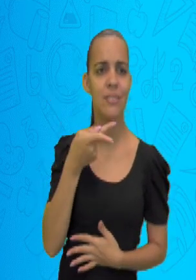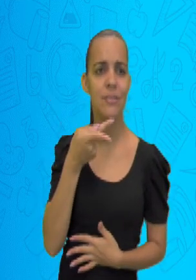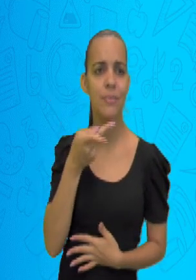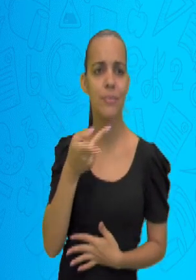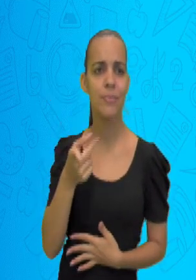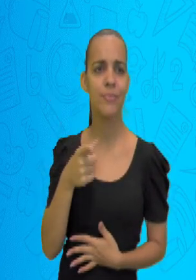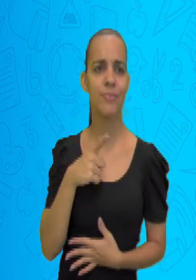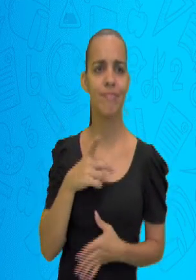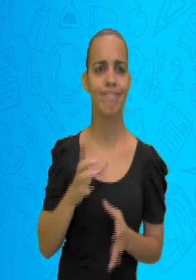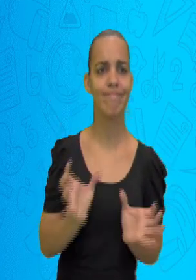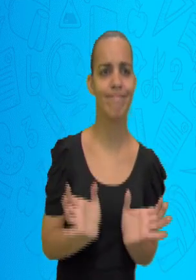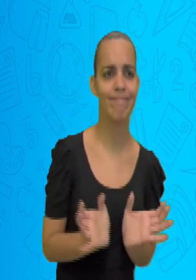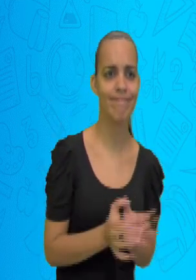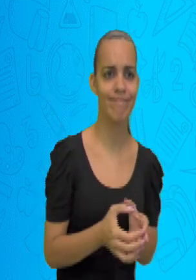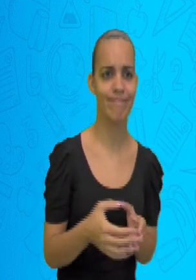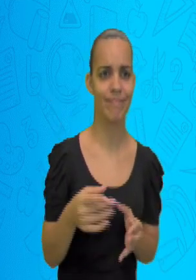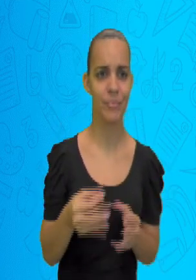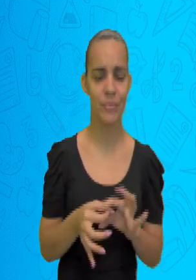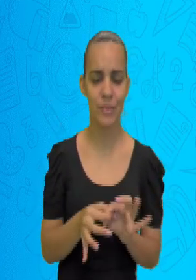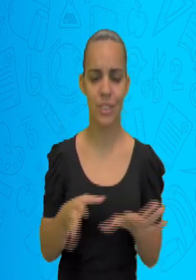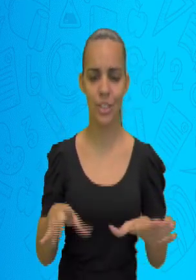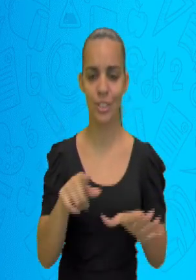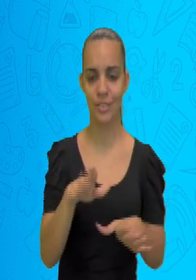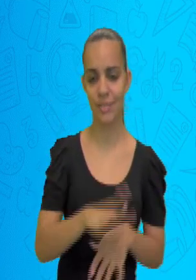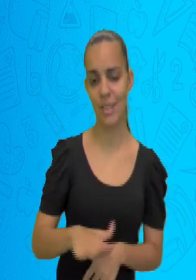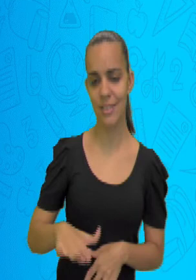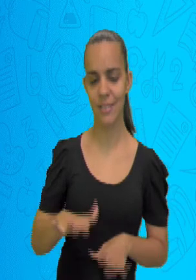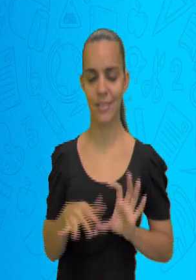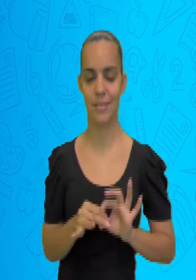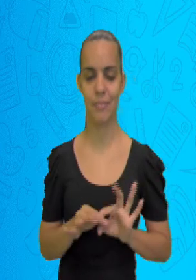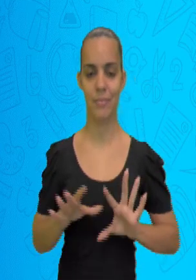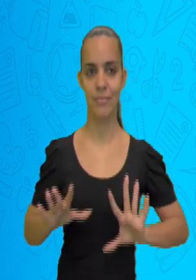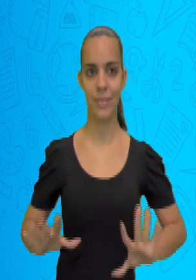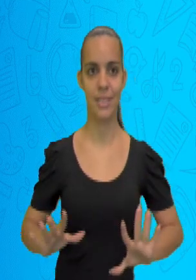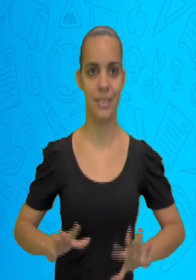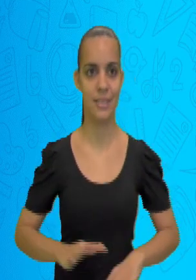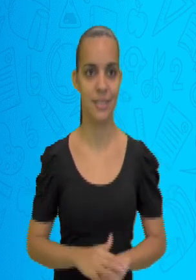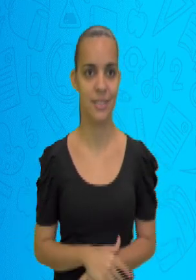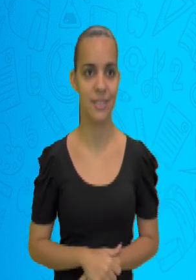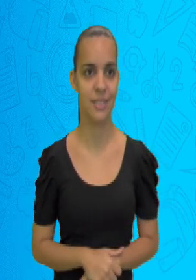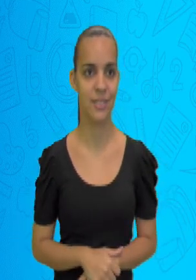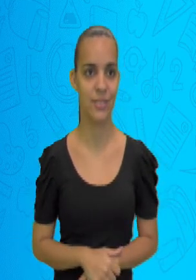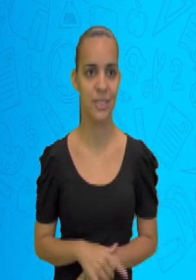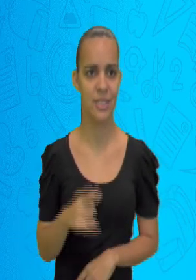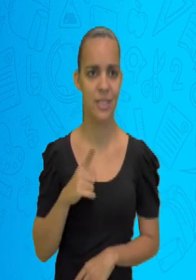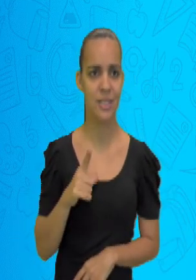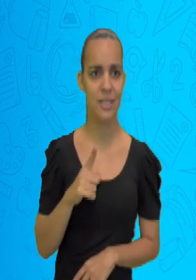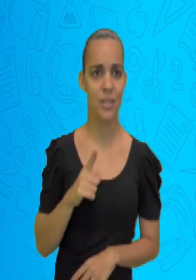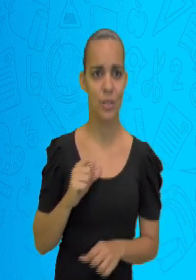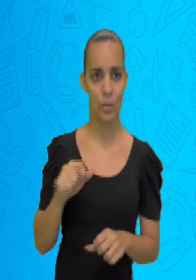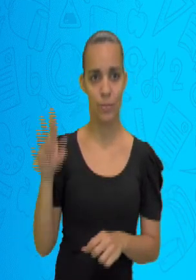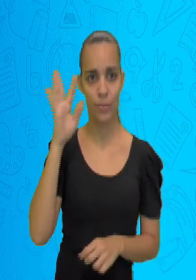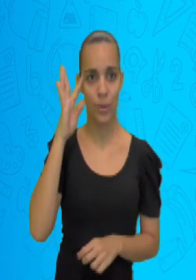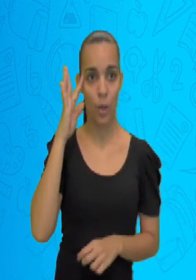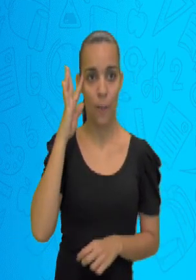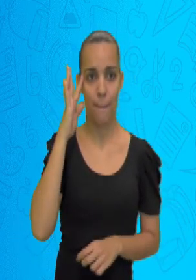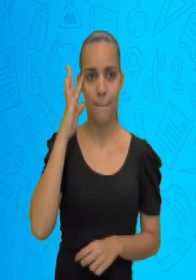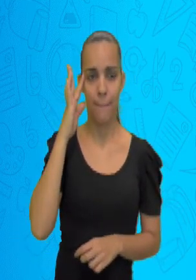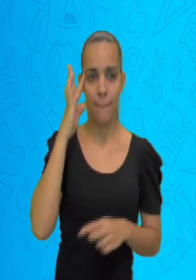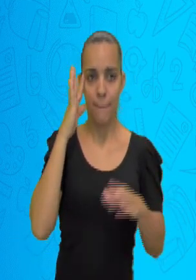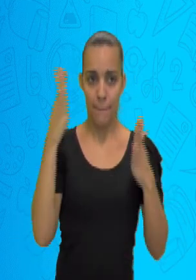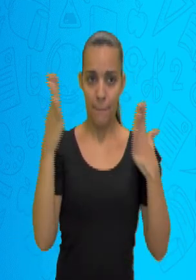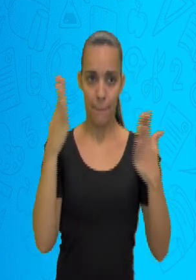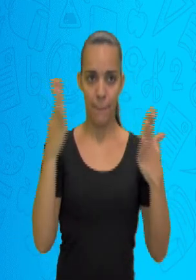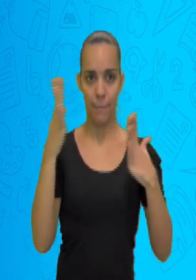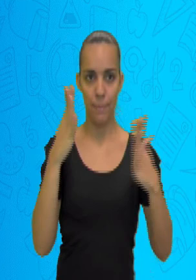de deixá-las mais confortáveis com a situação. Diz o psicólogo da Unimed